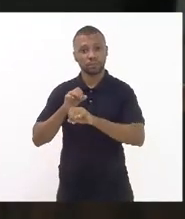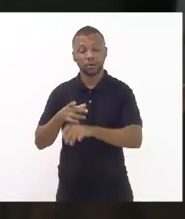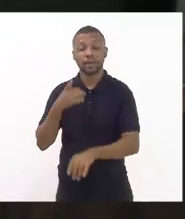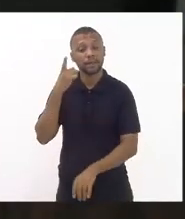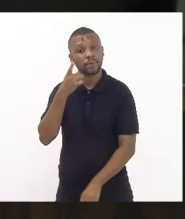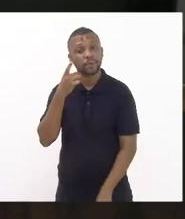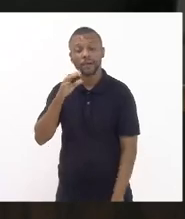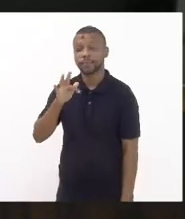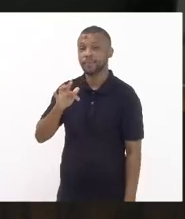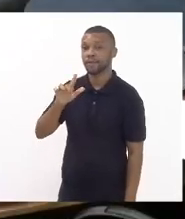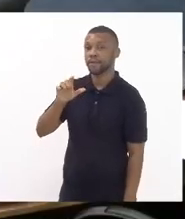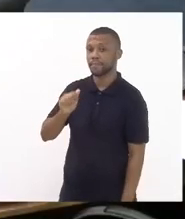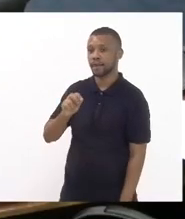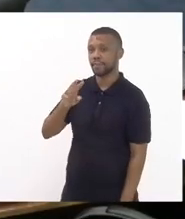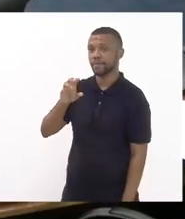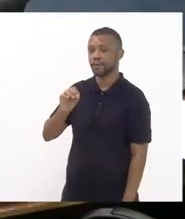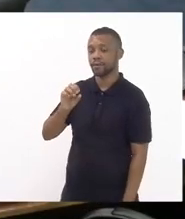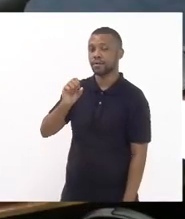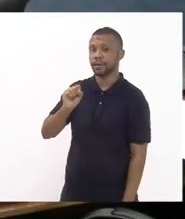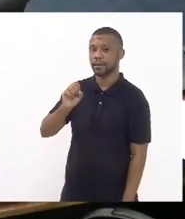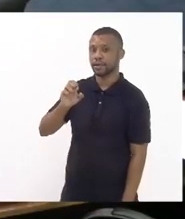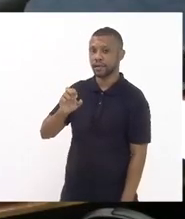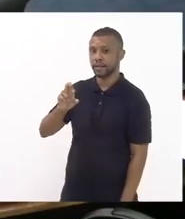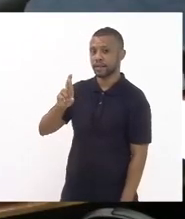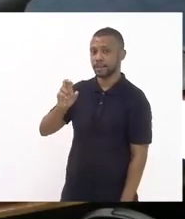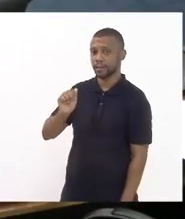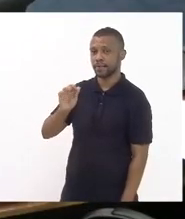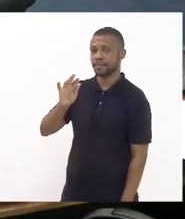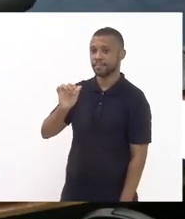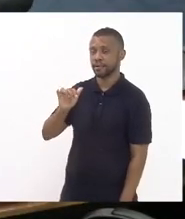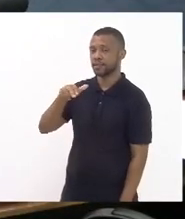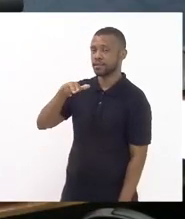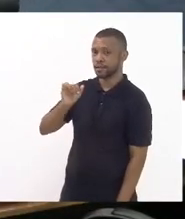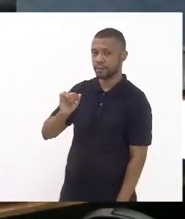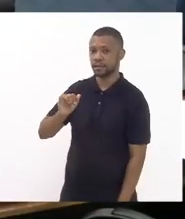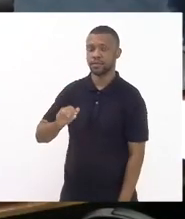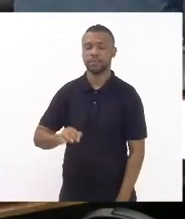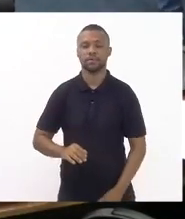Serafini. Deputado Flávio Serafini.